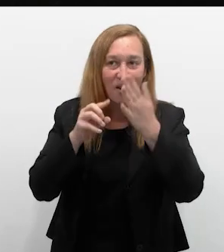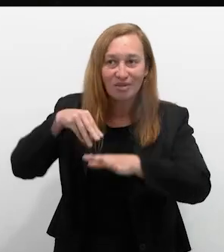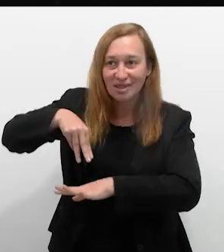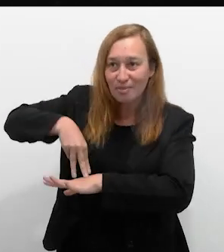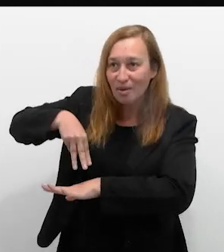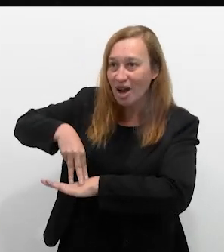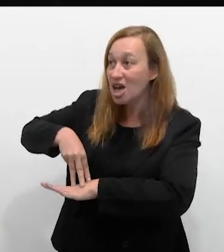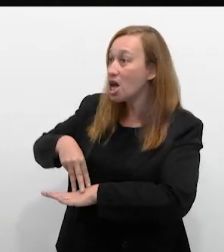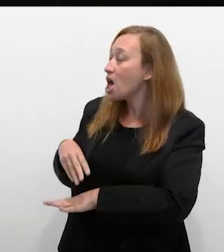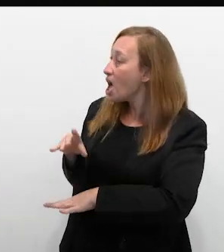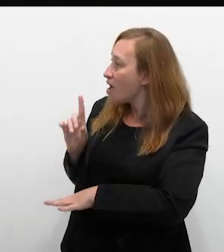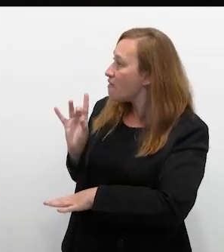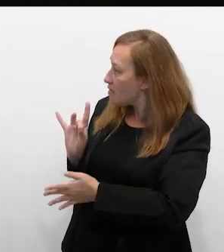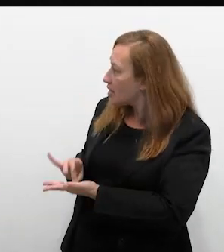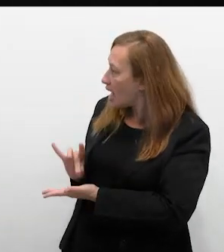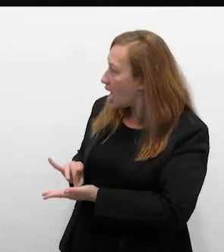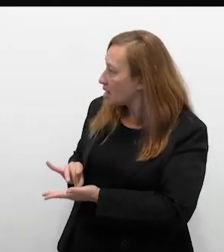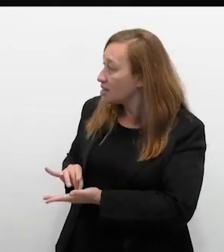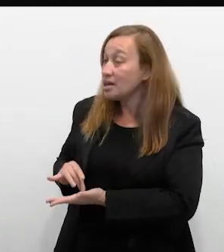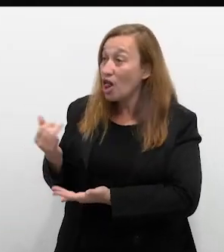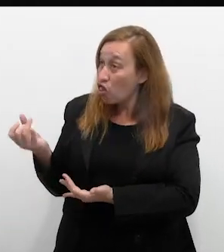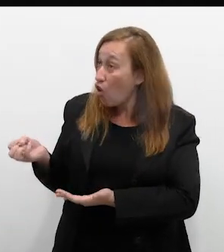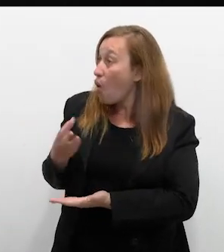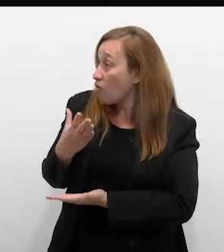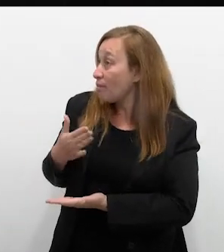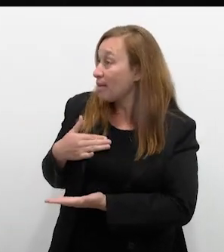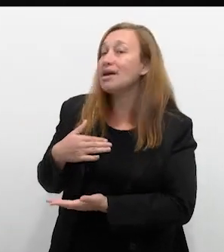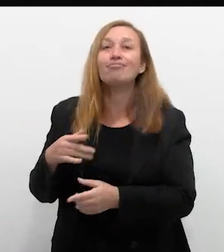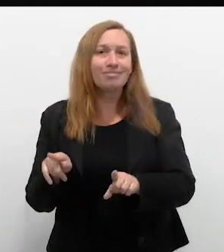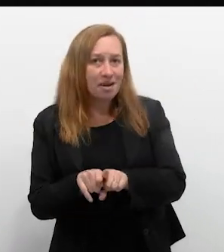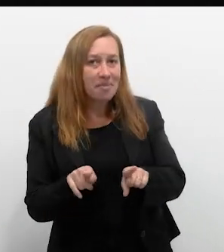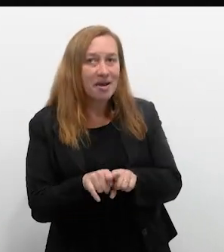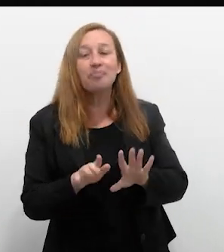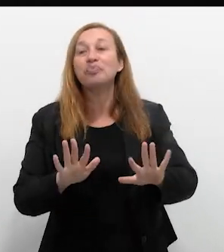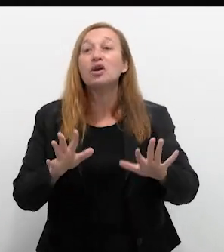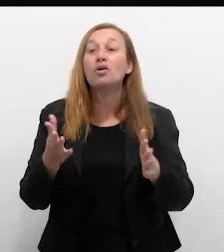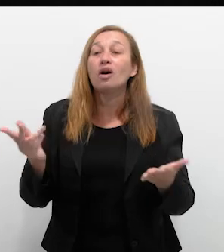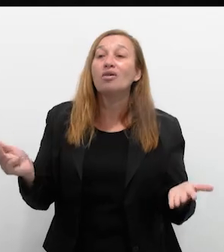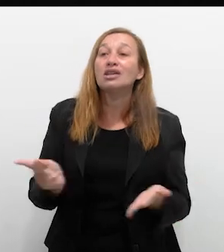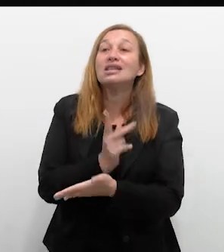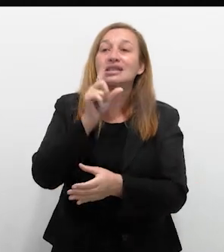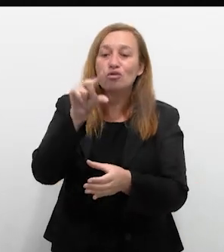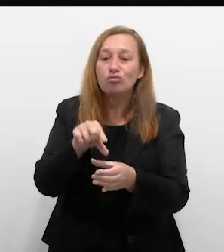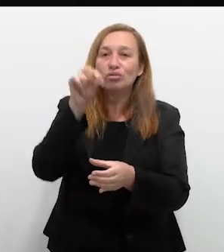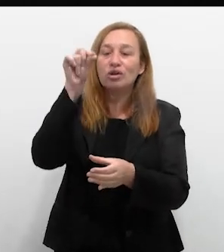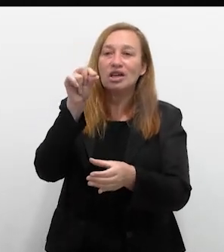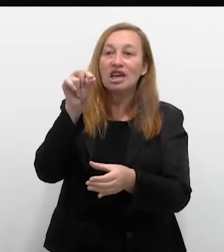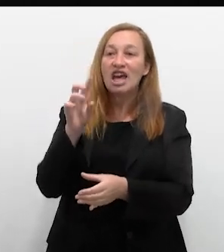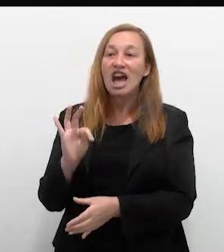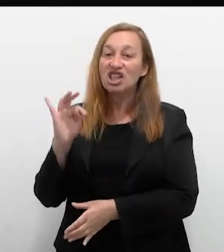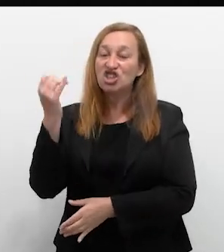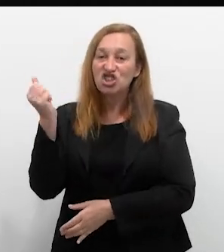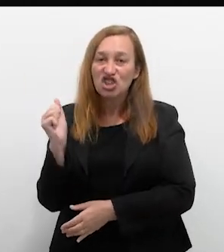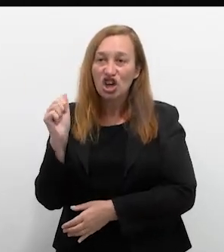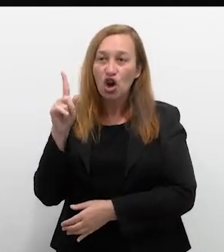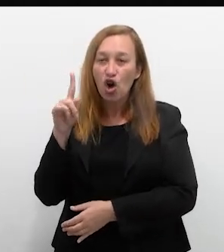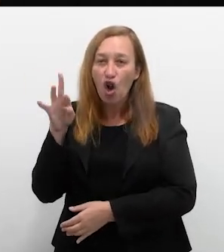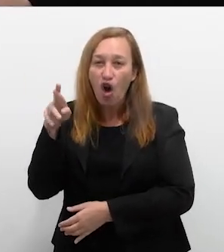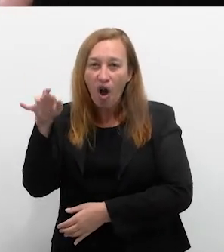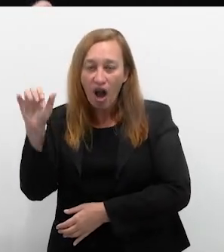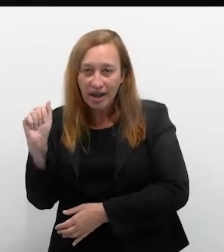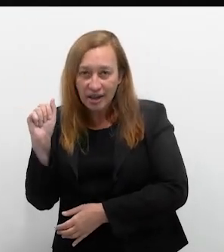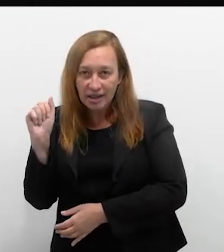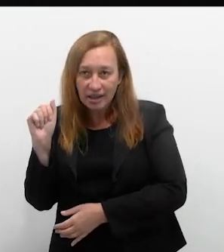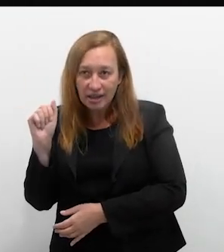Jura? Nunca Essa aconteceu. informação para mim é nova. Para mim também era. E aí, quando aconteceu o sorteio, Tia Glorinha das Baianas pegou